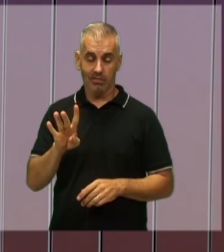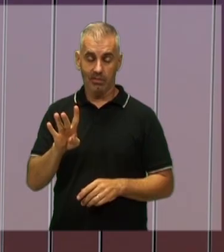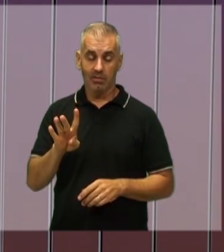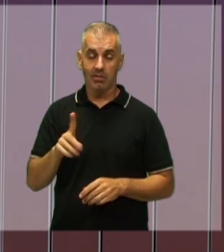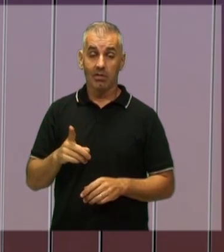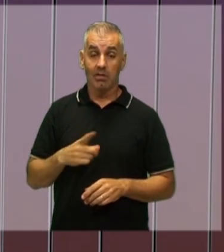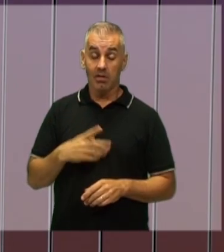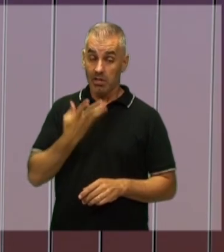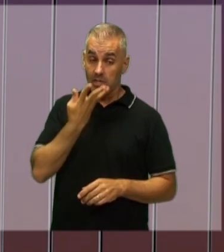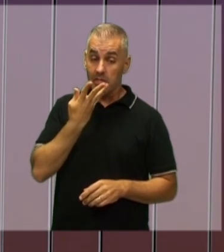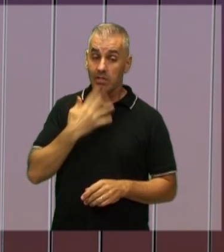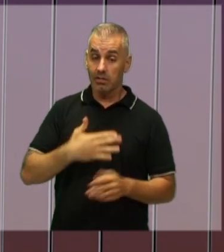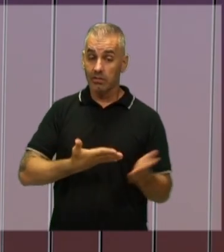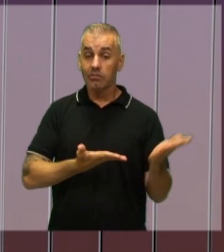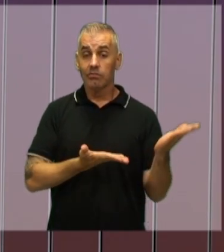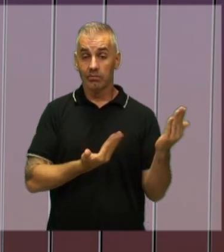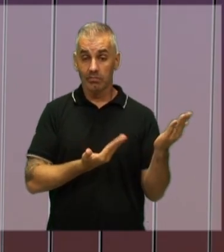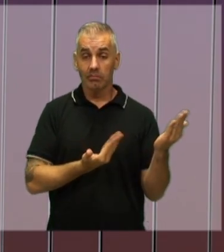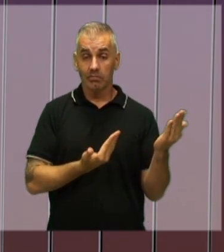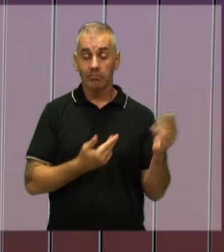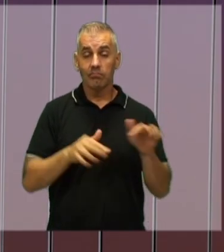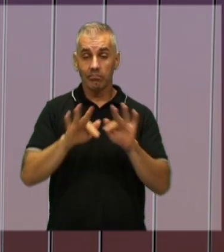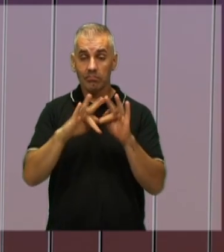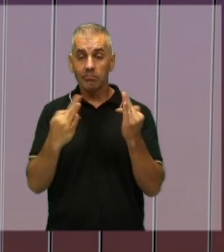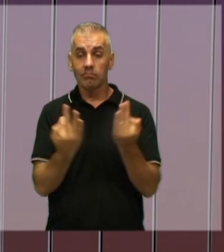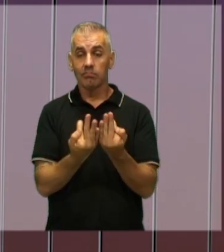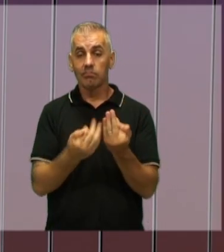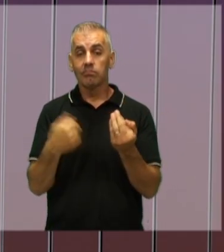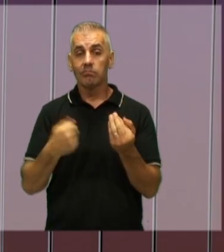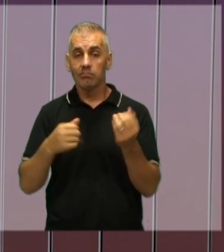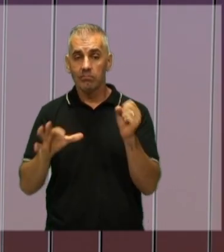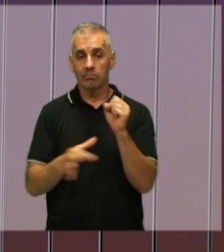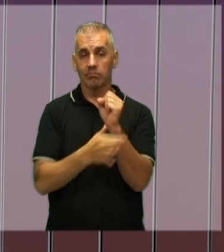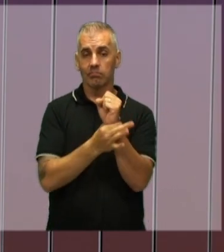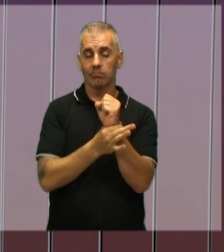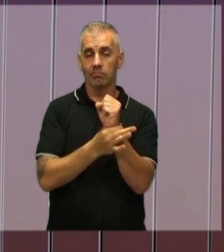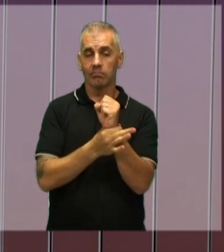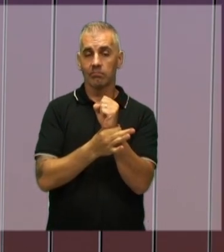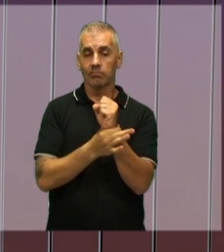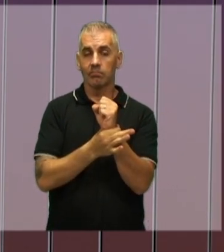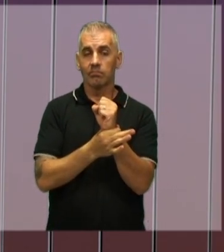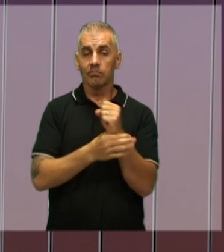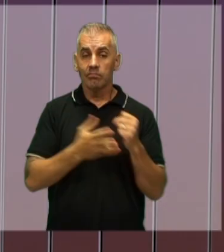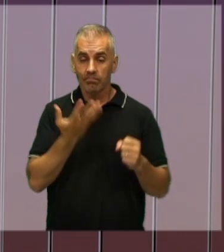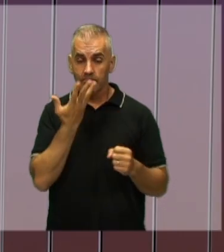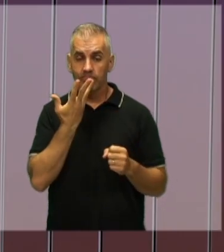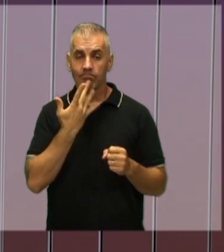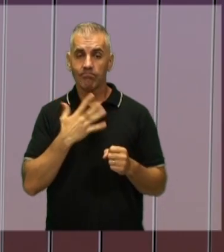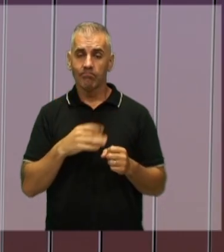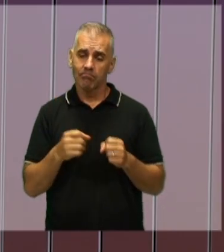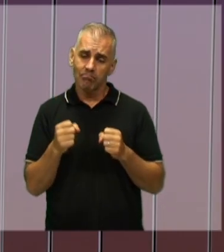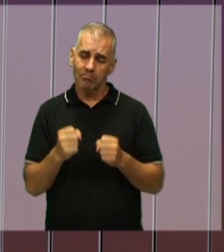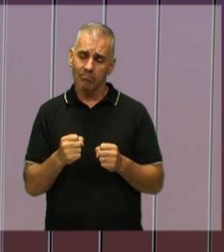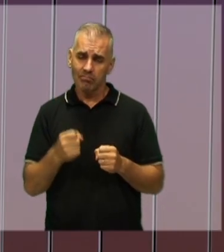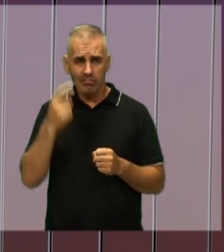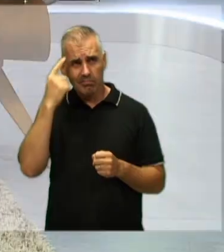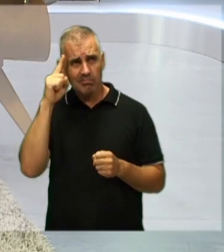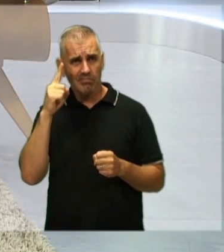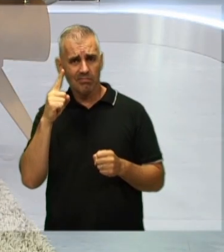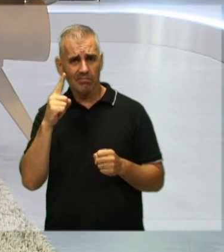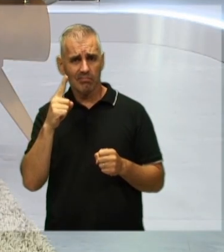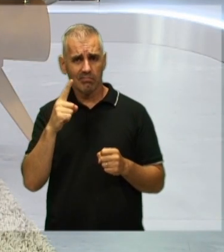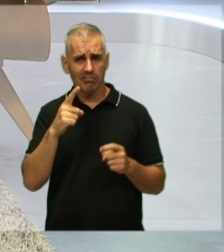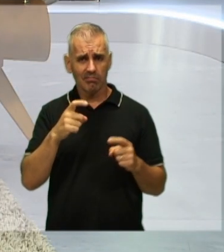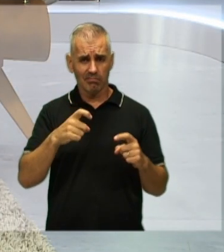que as crianças e adolescentes, a família precisa ser protegida. Então, a criança, ela pode pensar em sexo? Não. Ela vai